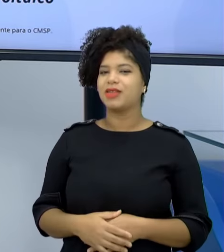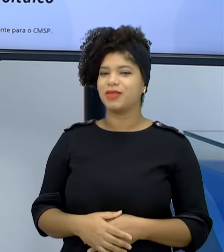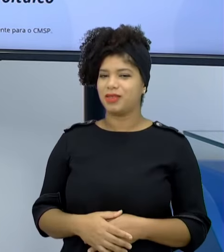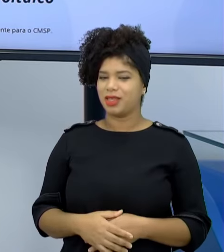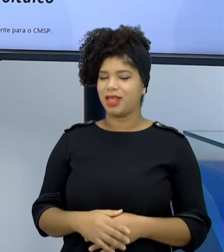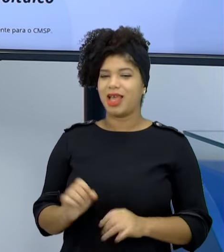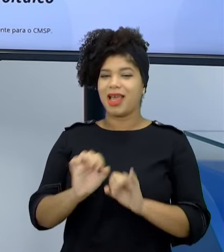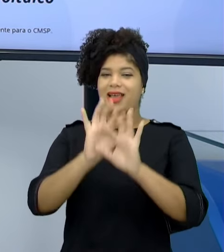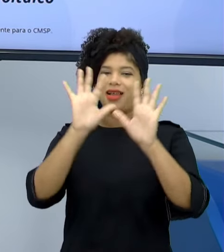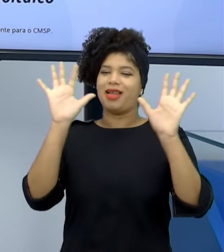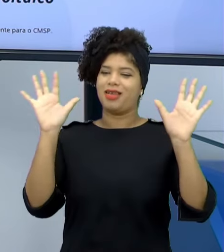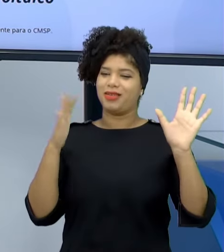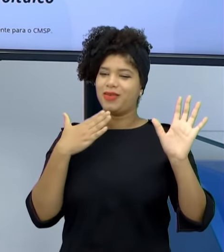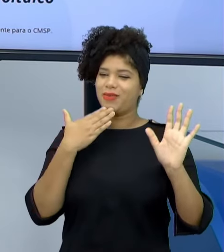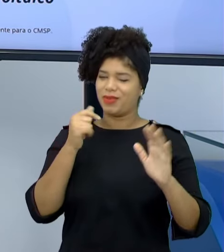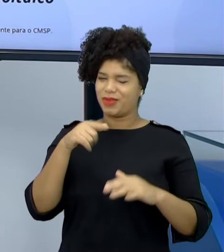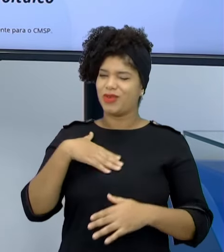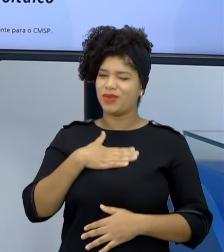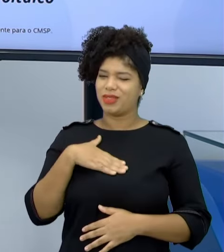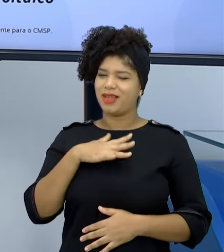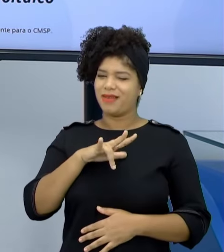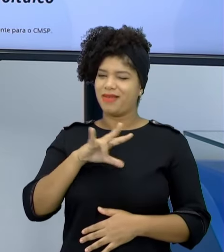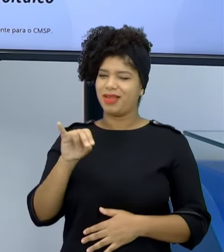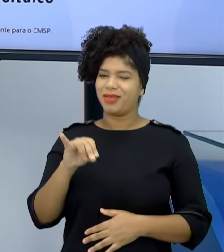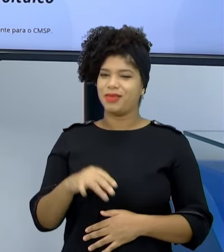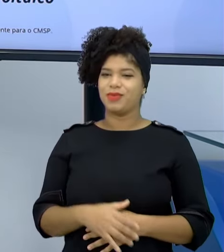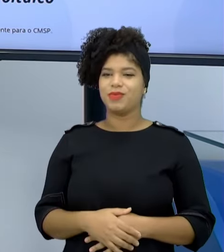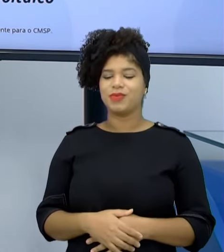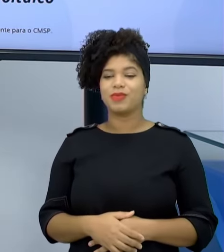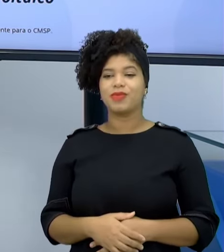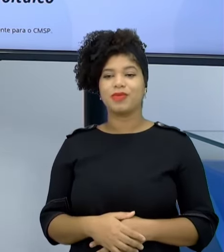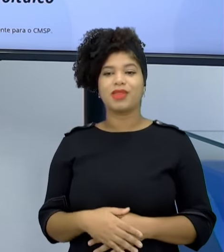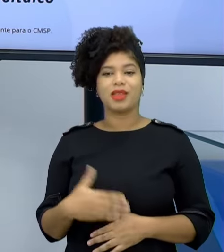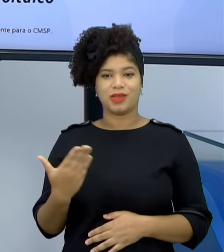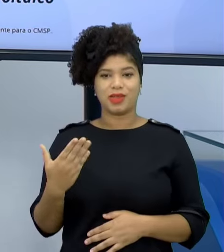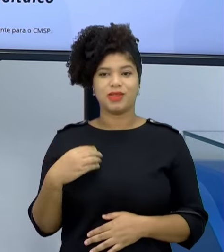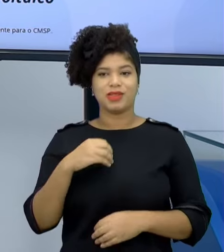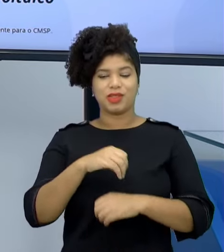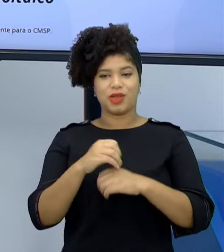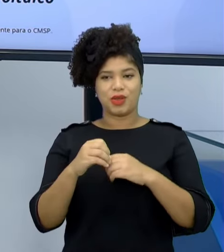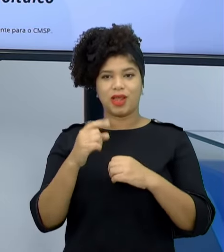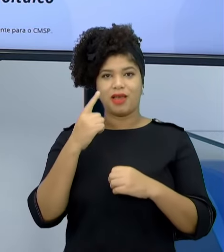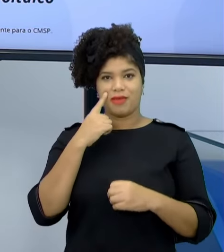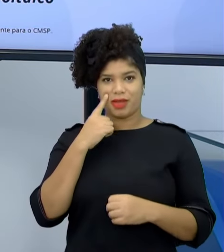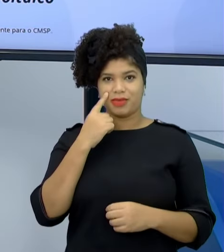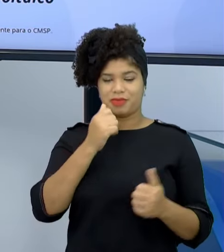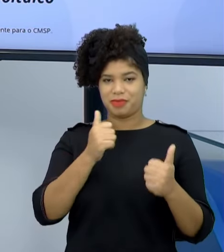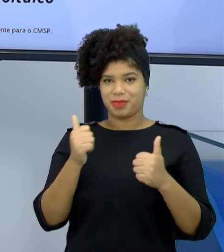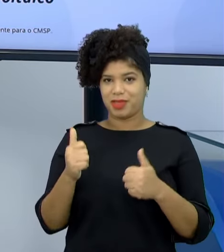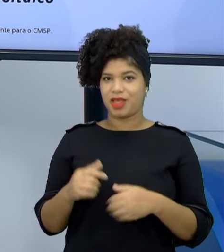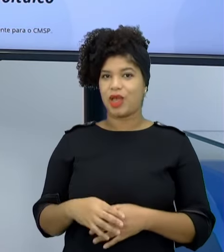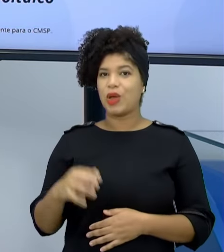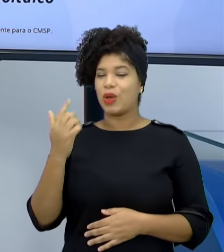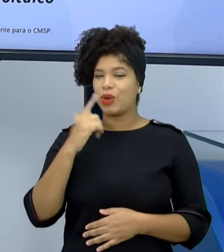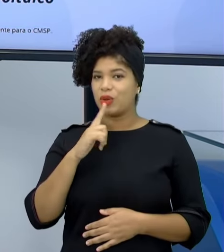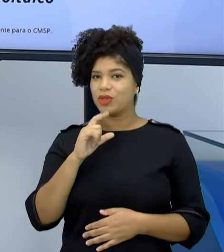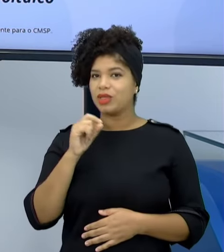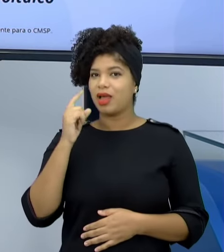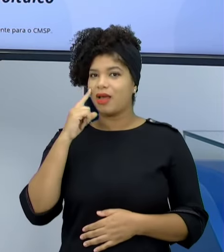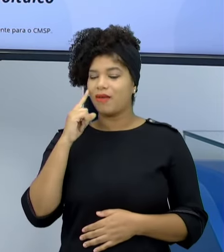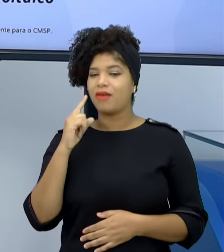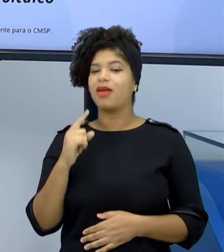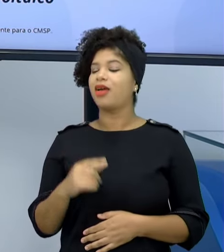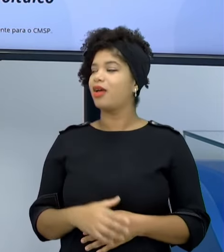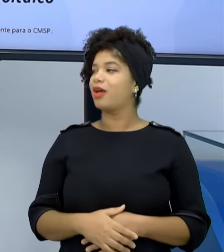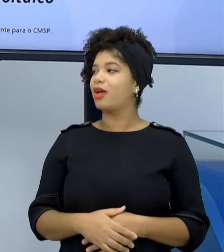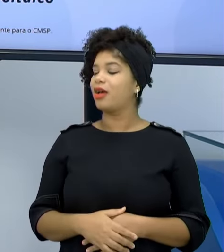mais claro, você vai curtir até. Célula fotovoltaica, a luz incidiu aqui, eu vou conseguir, formado por semicondutores,